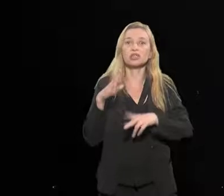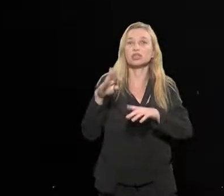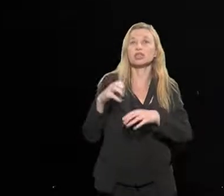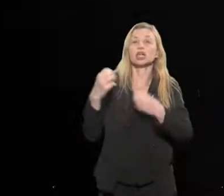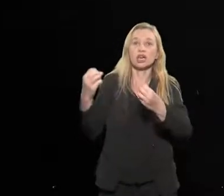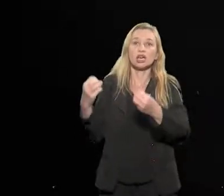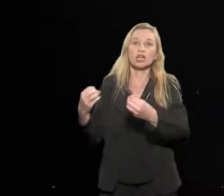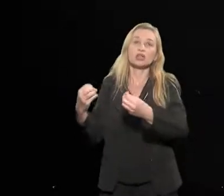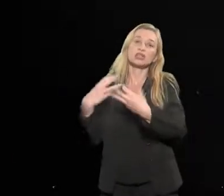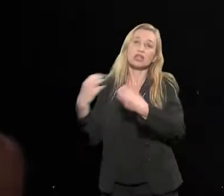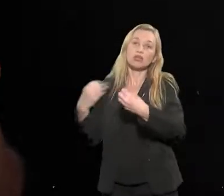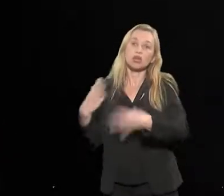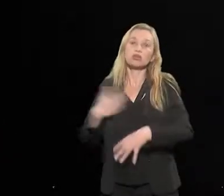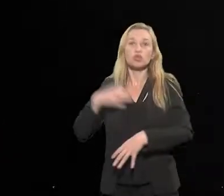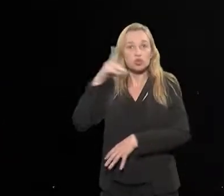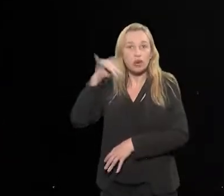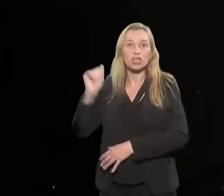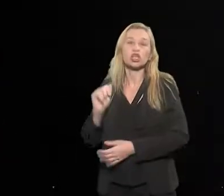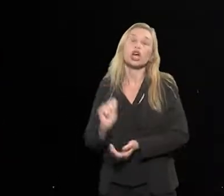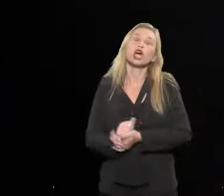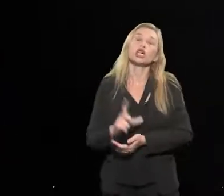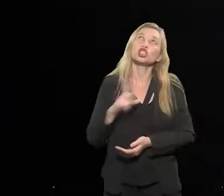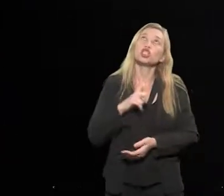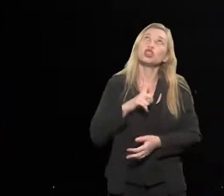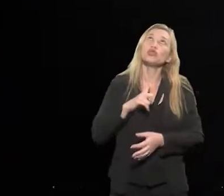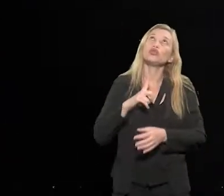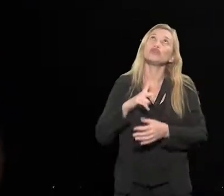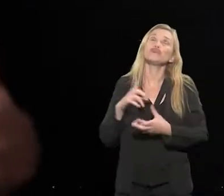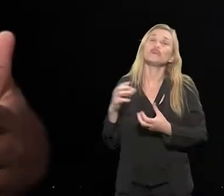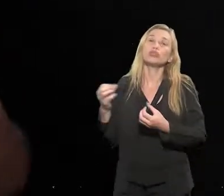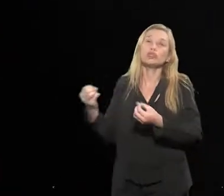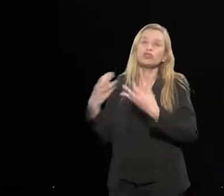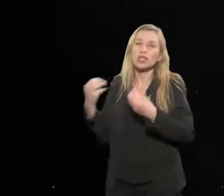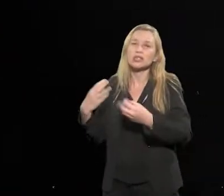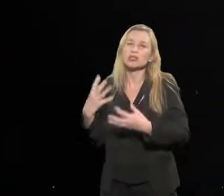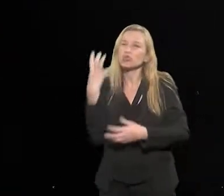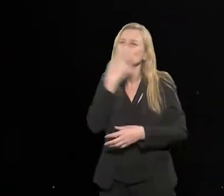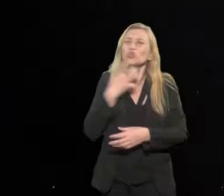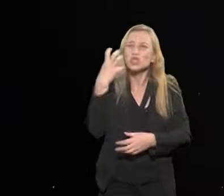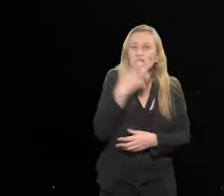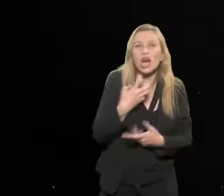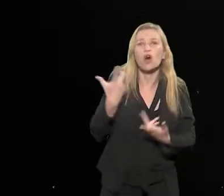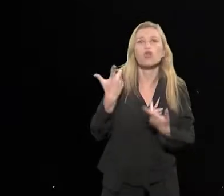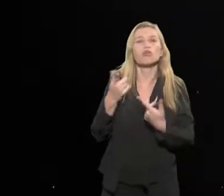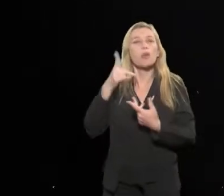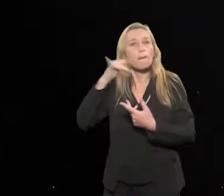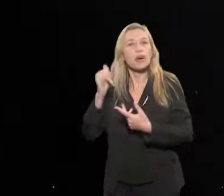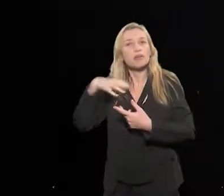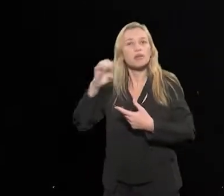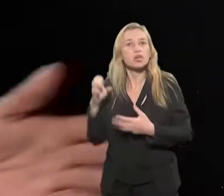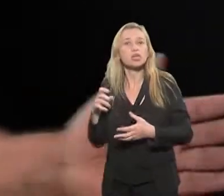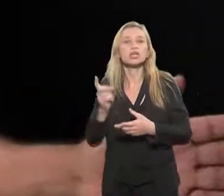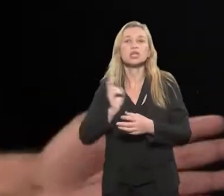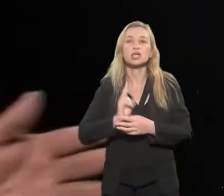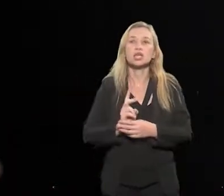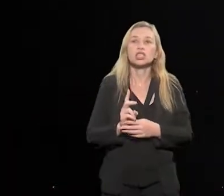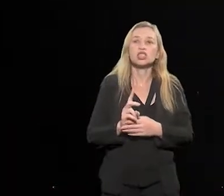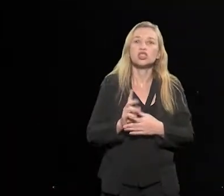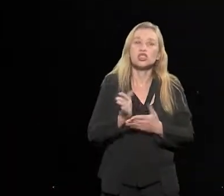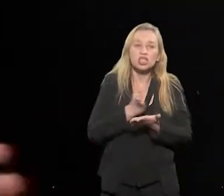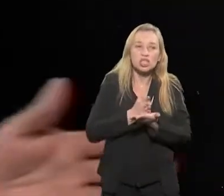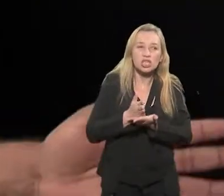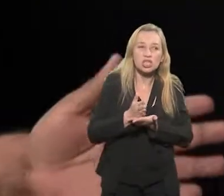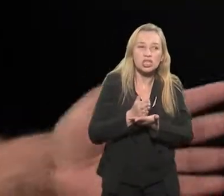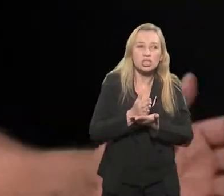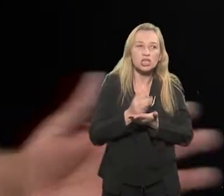questão da educação dos meus pais. Eu tive uma educação muito musical, muito voltada. E meu pai e minha mãe, eles tinham